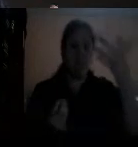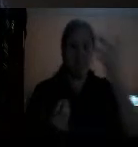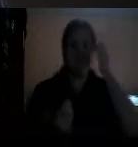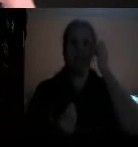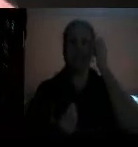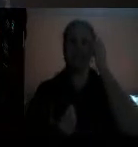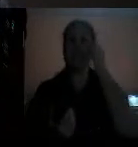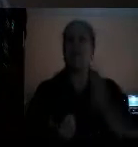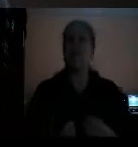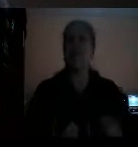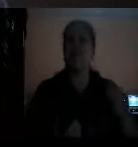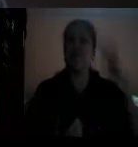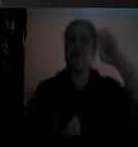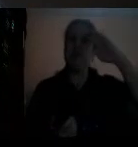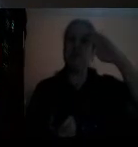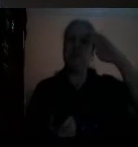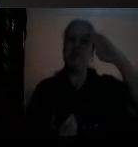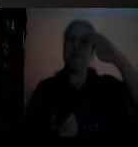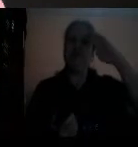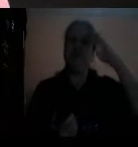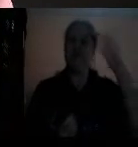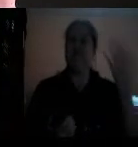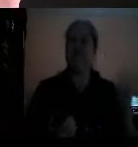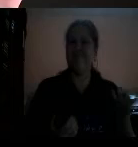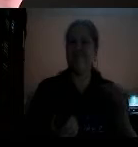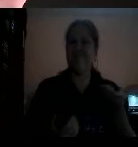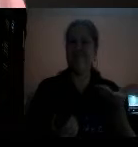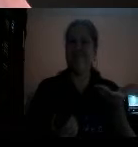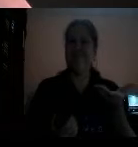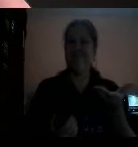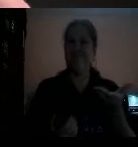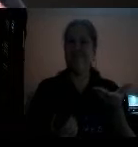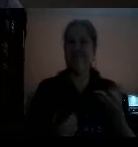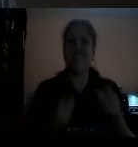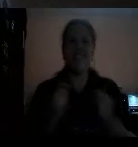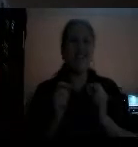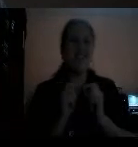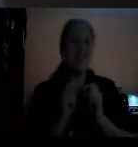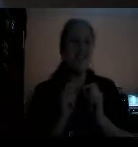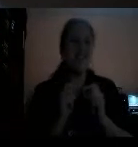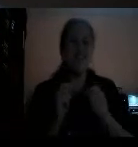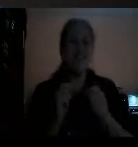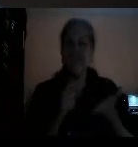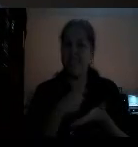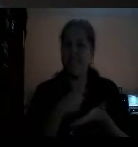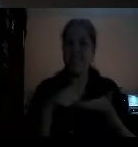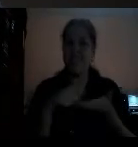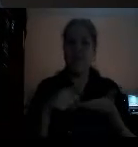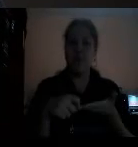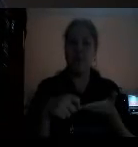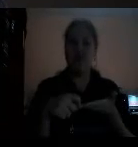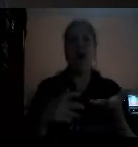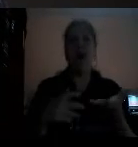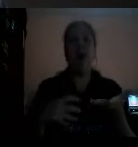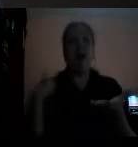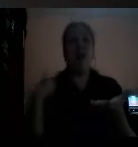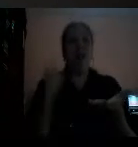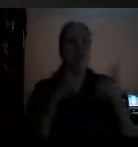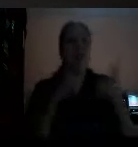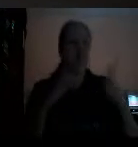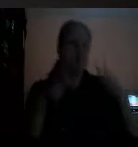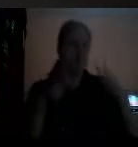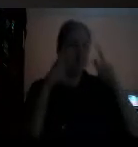Alfred Tyler, vai trazer pra gente? Ele vai trazer uma outra visão. Ele vai trazer a visão do ship